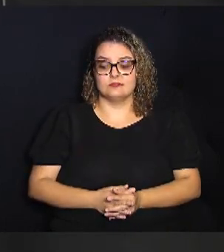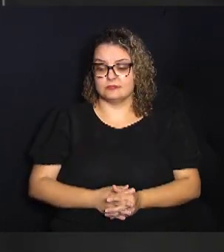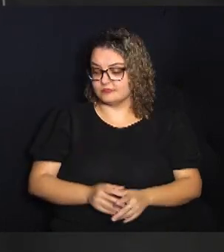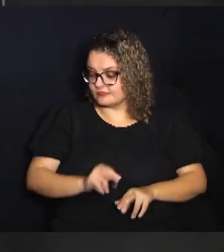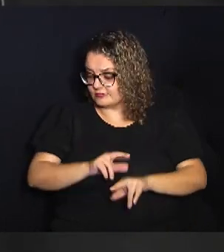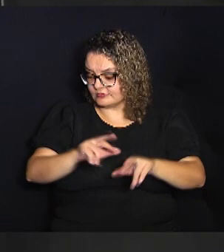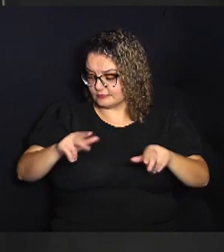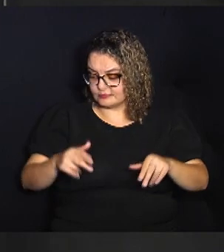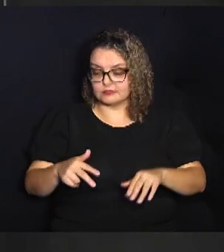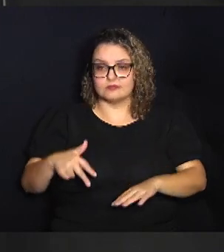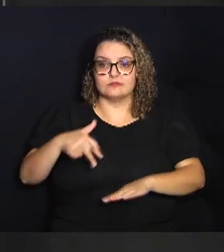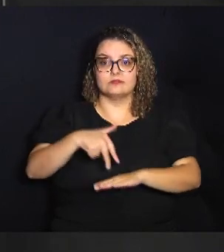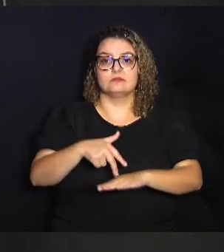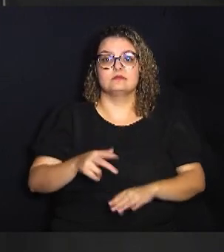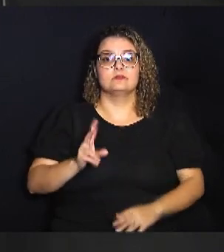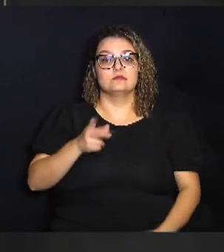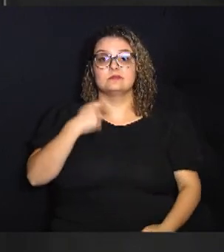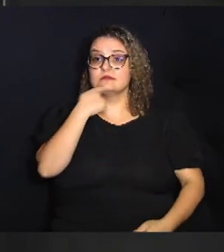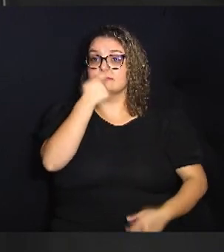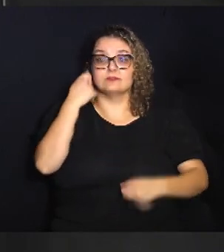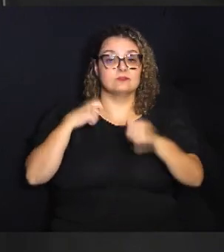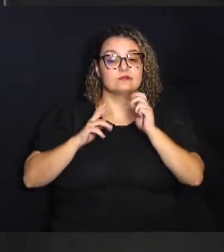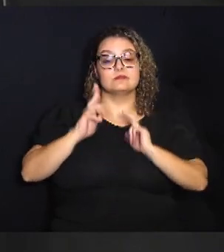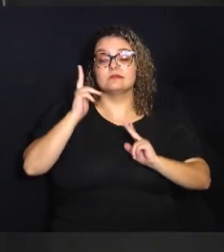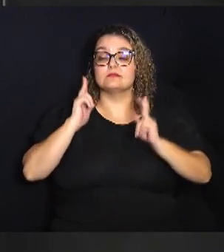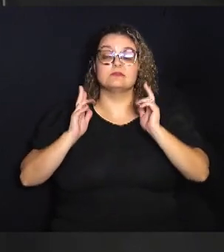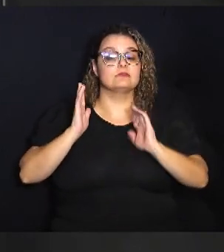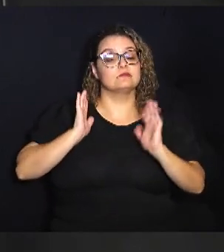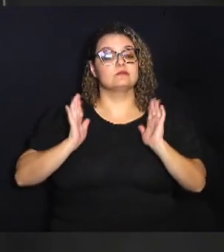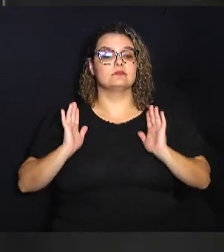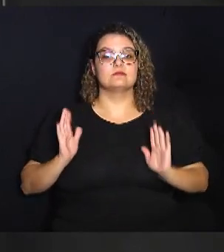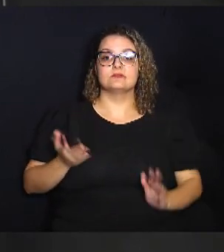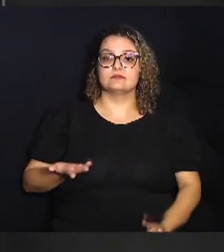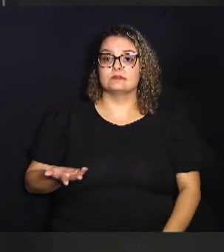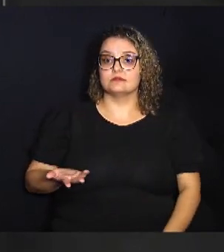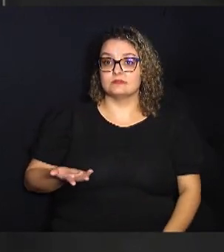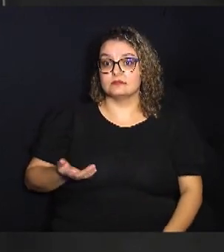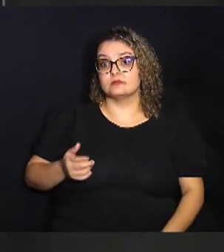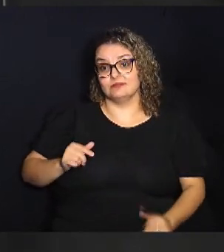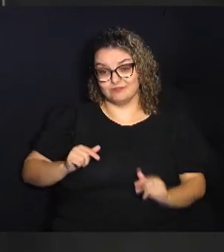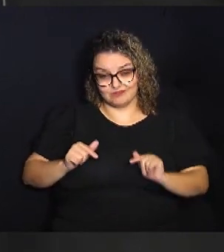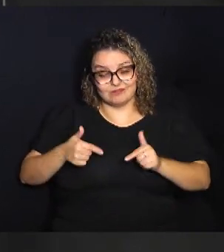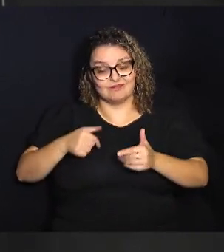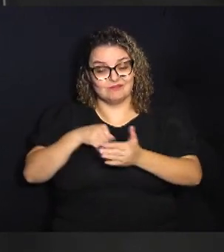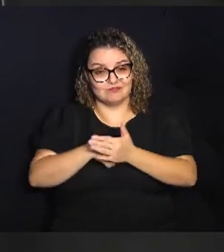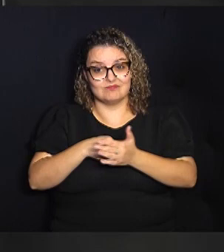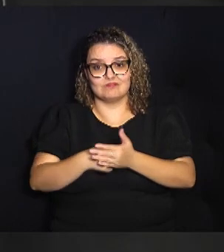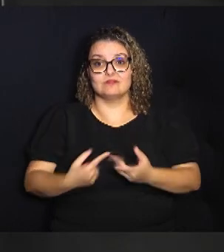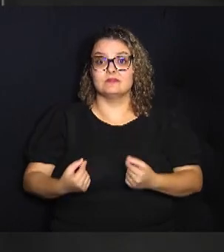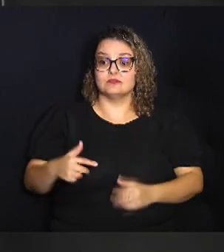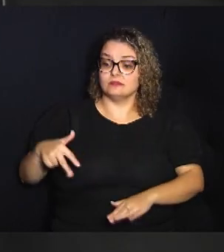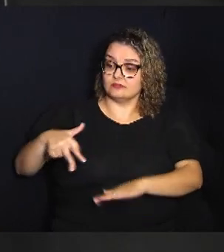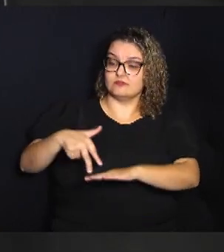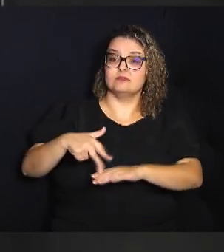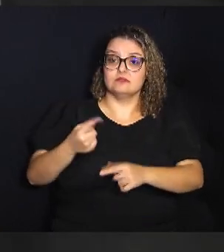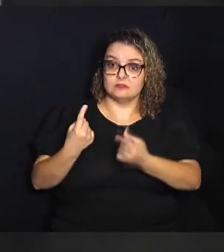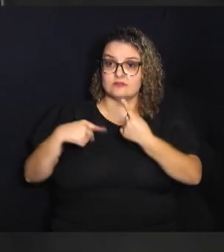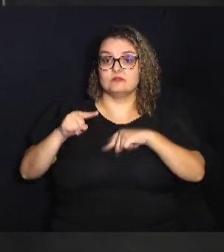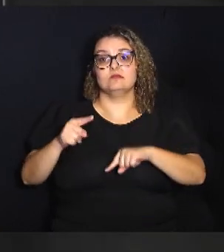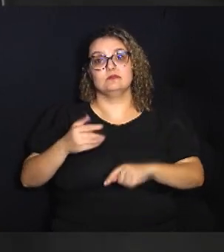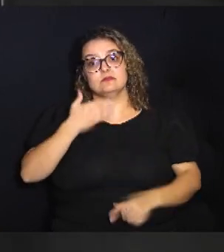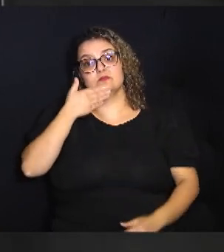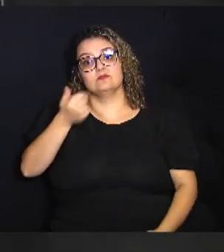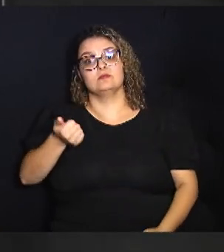que ia sempre maquiada, produzida, muito embora com essa luta ali, ela era a que mais se recuperava,